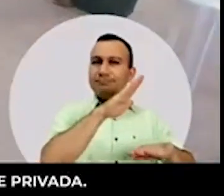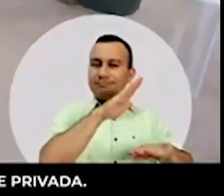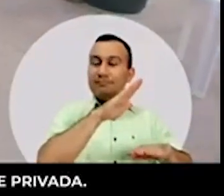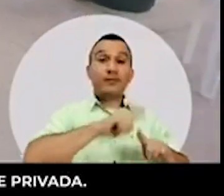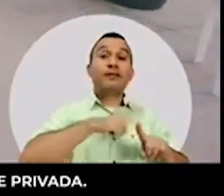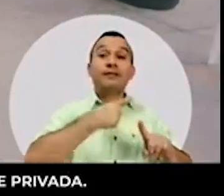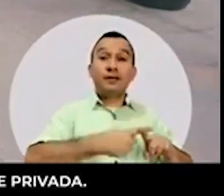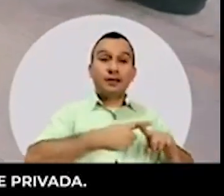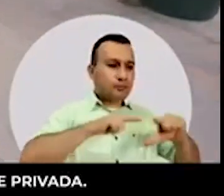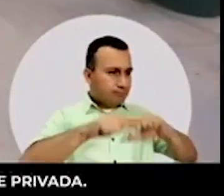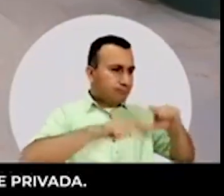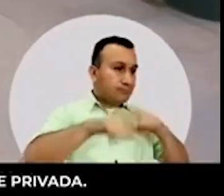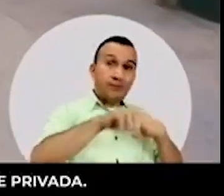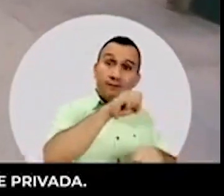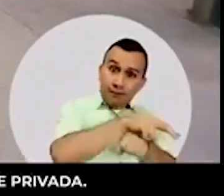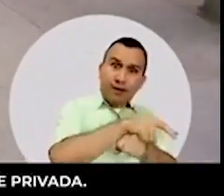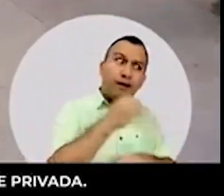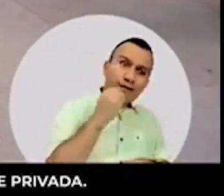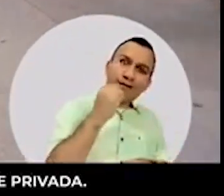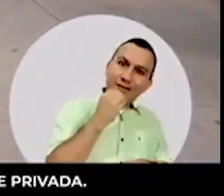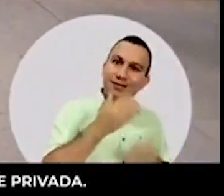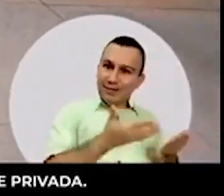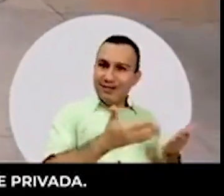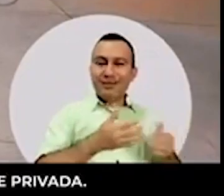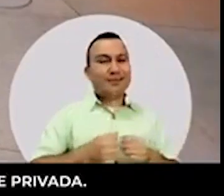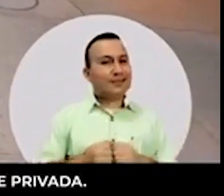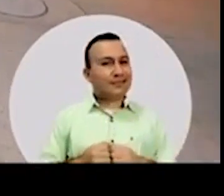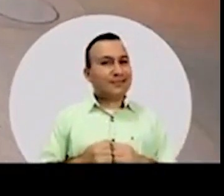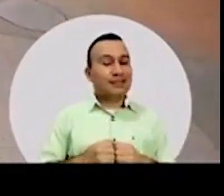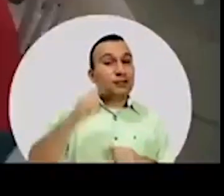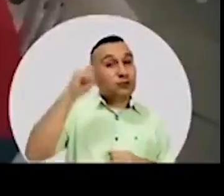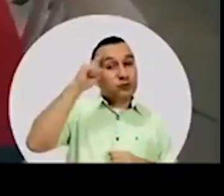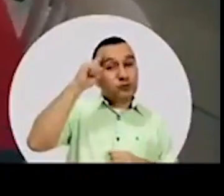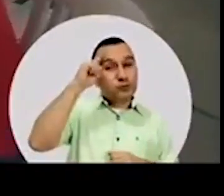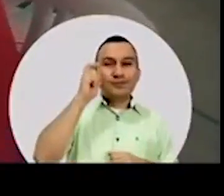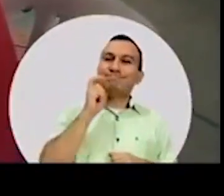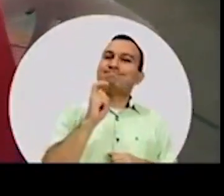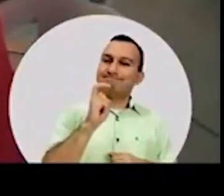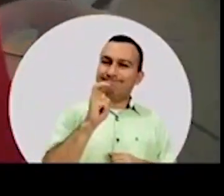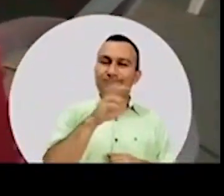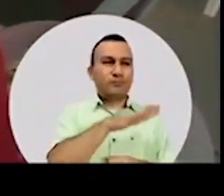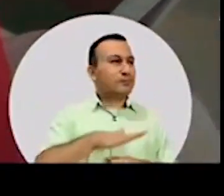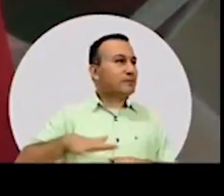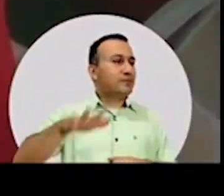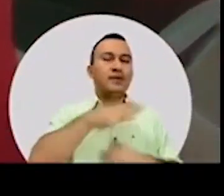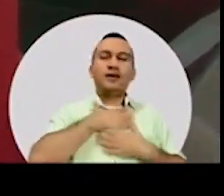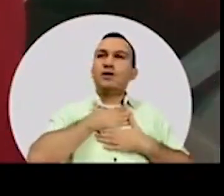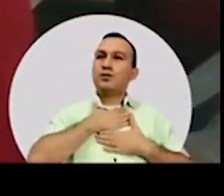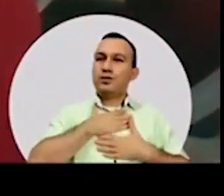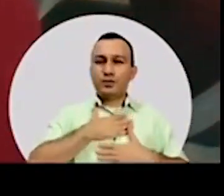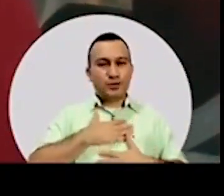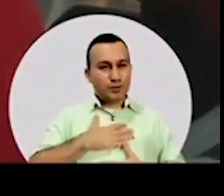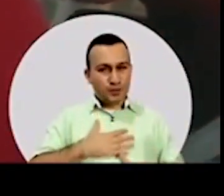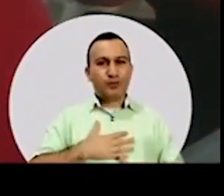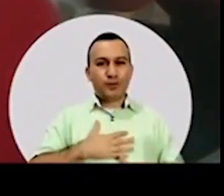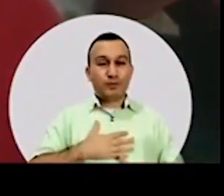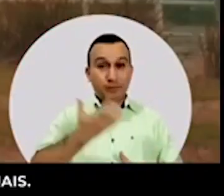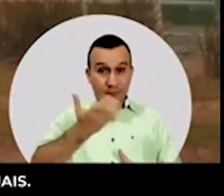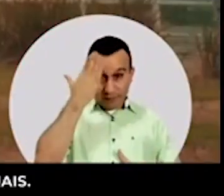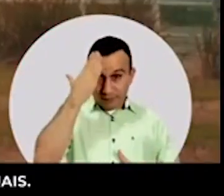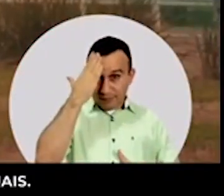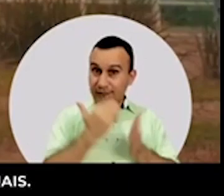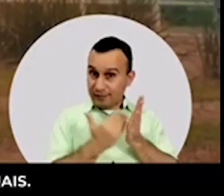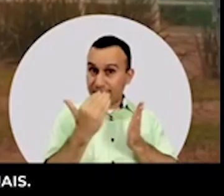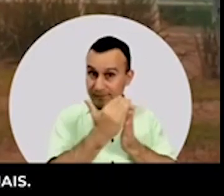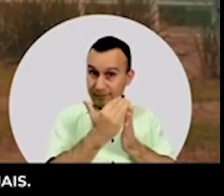negociações com parceiros da iniciativa pública e privada. Um alívio para o nosso bolso e novas oportunidades.